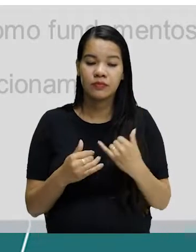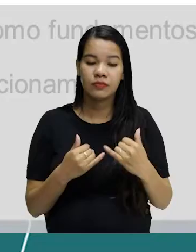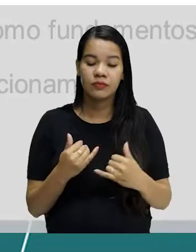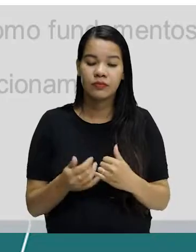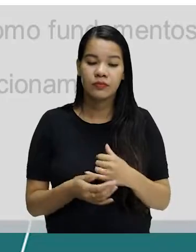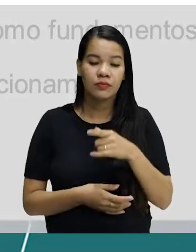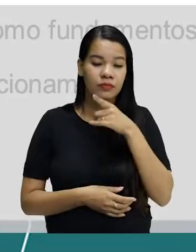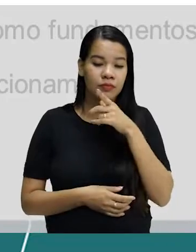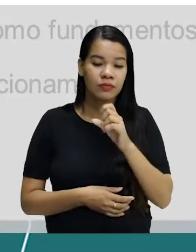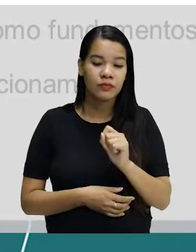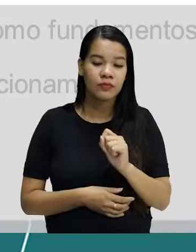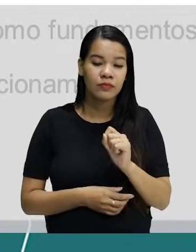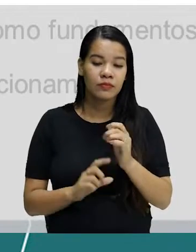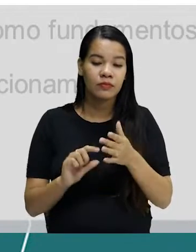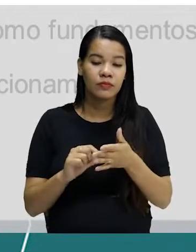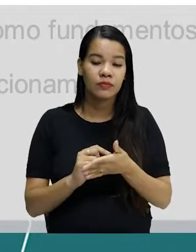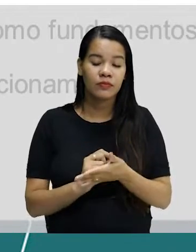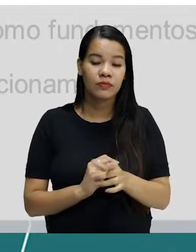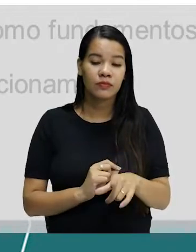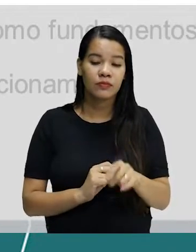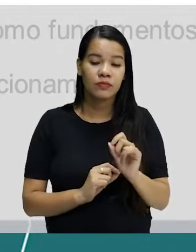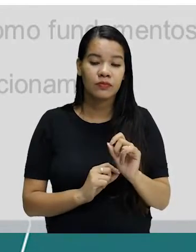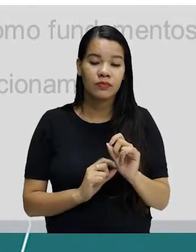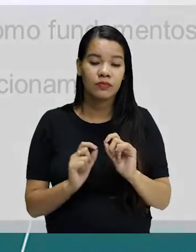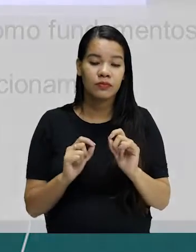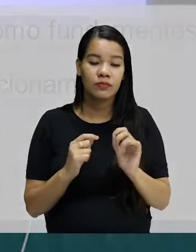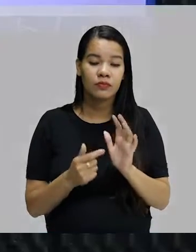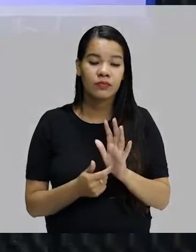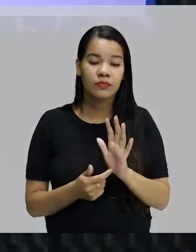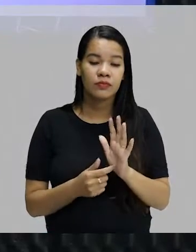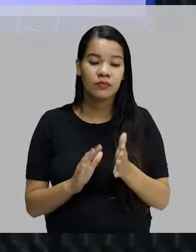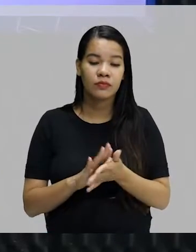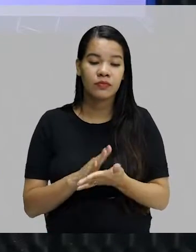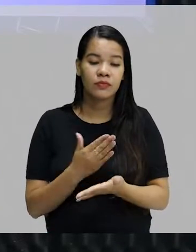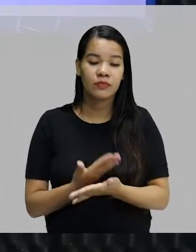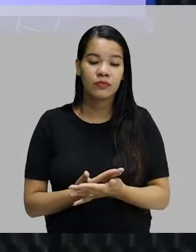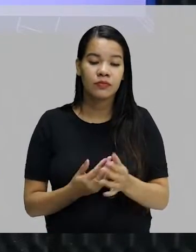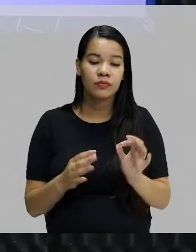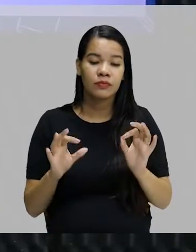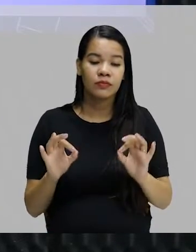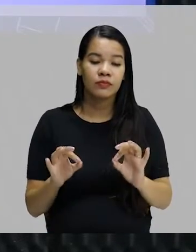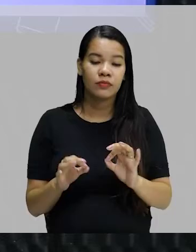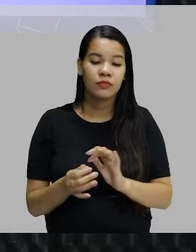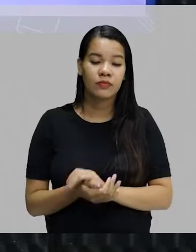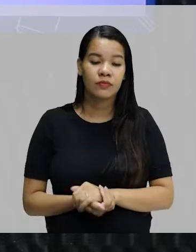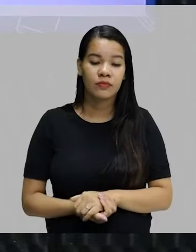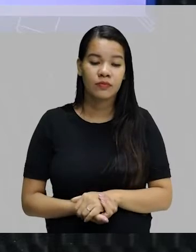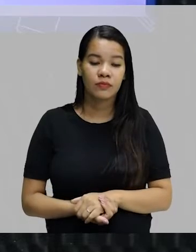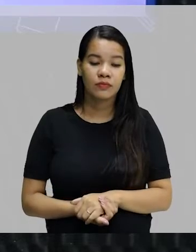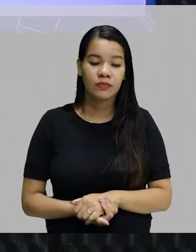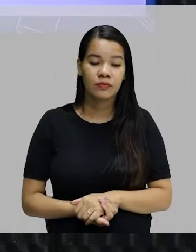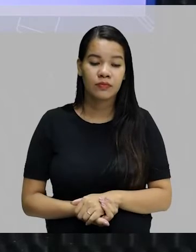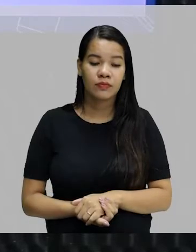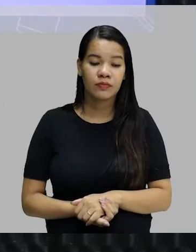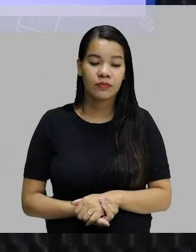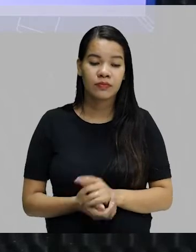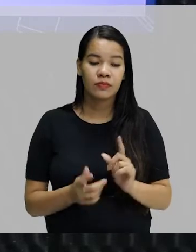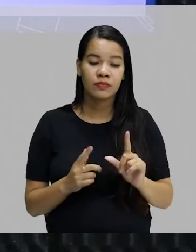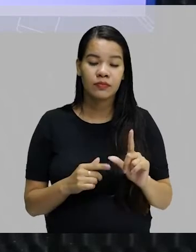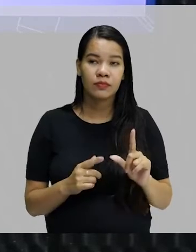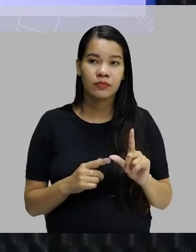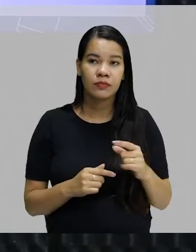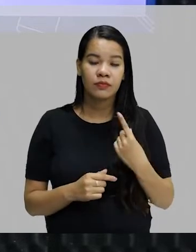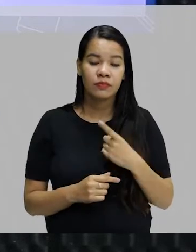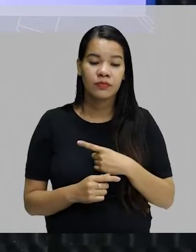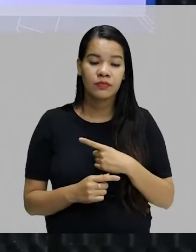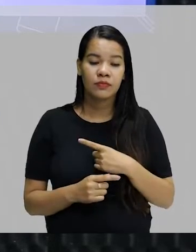apareceu os jogos de linguagem, assinale a alternativa que demonstra a interpretação correta do argumento. Olha só, aqui